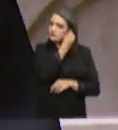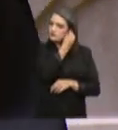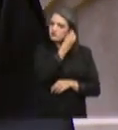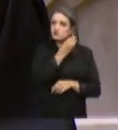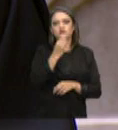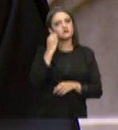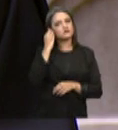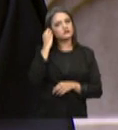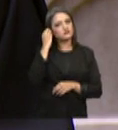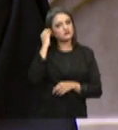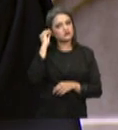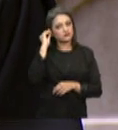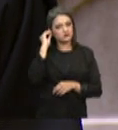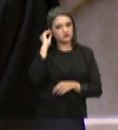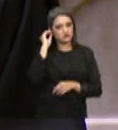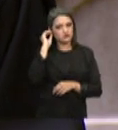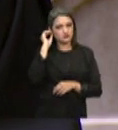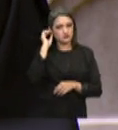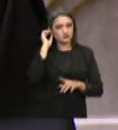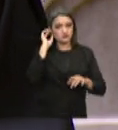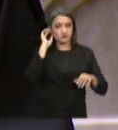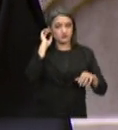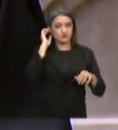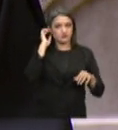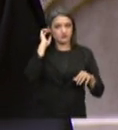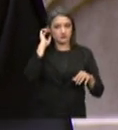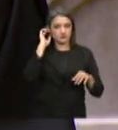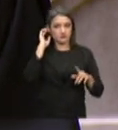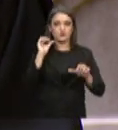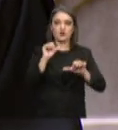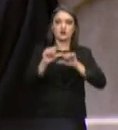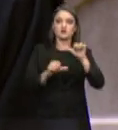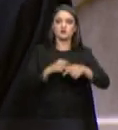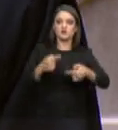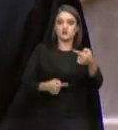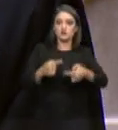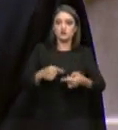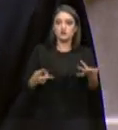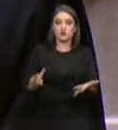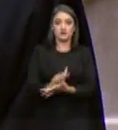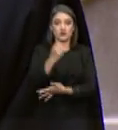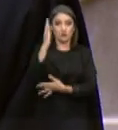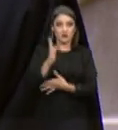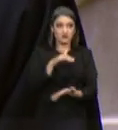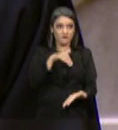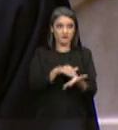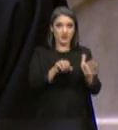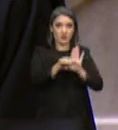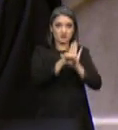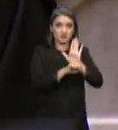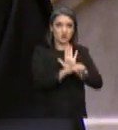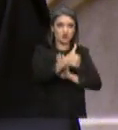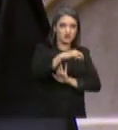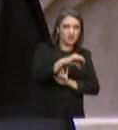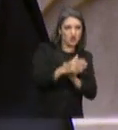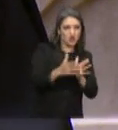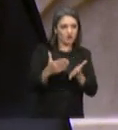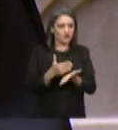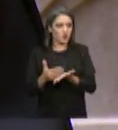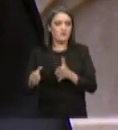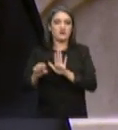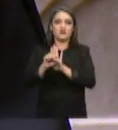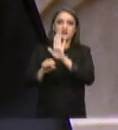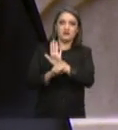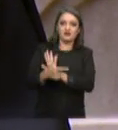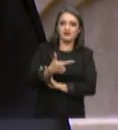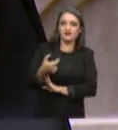grandes transições políticas vividas pelo Brasil no final do século XIX e no início do século 20 tiveram a